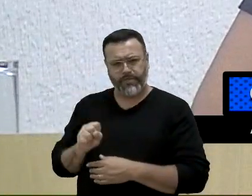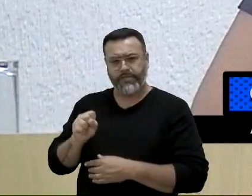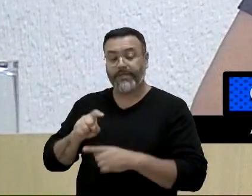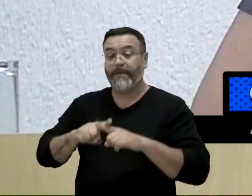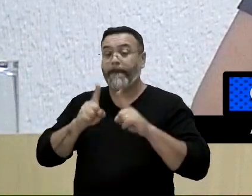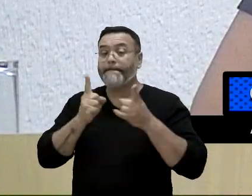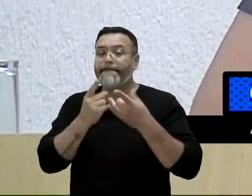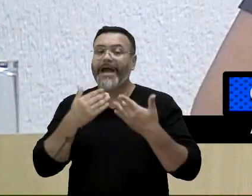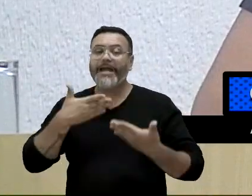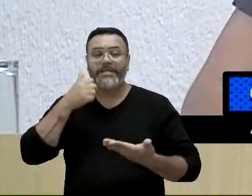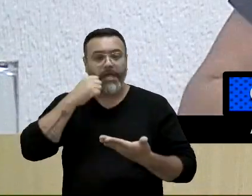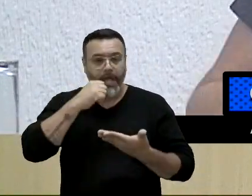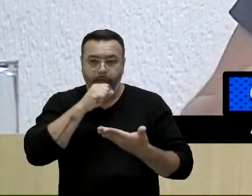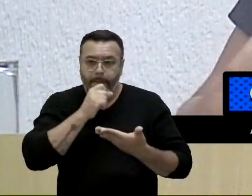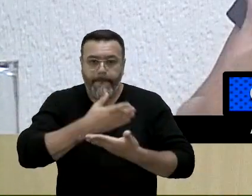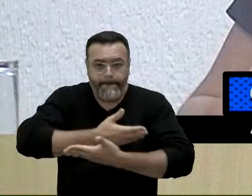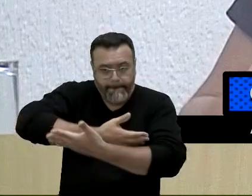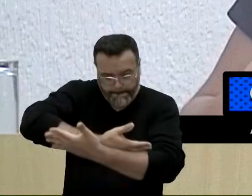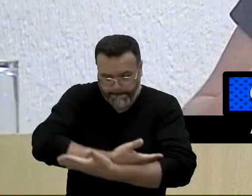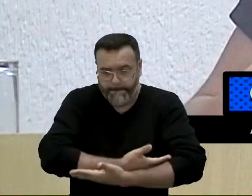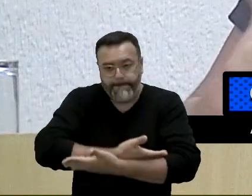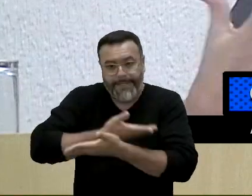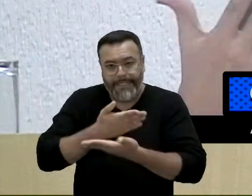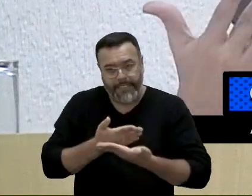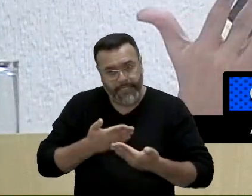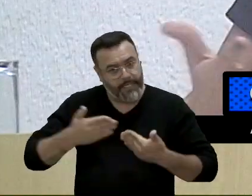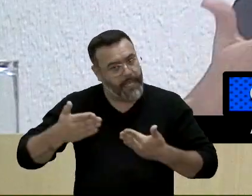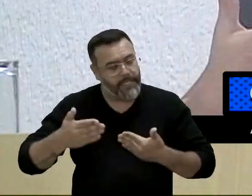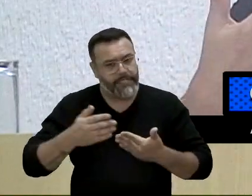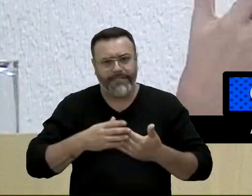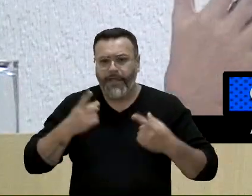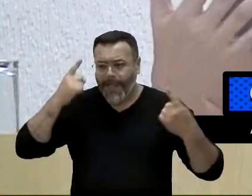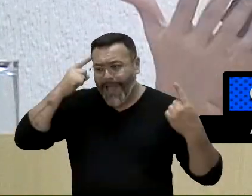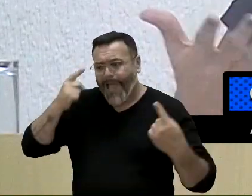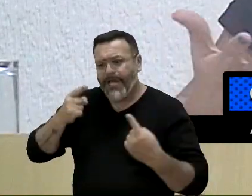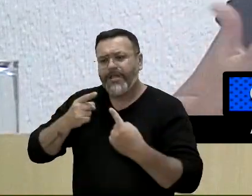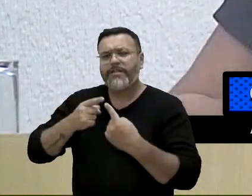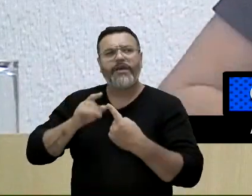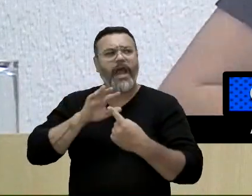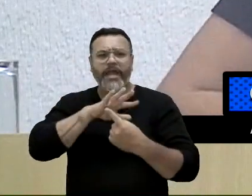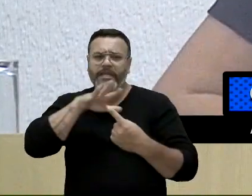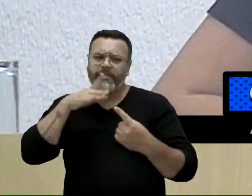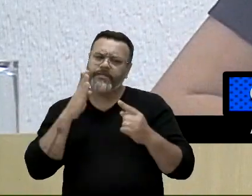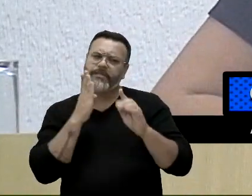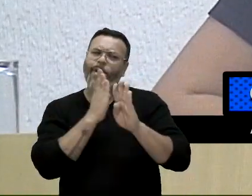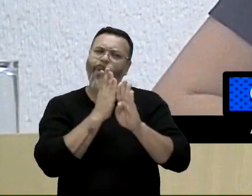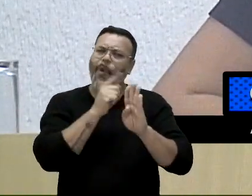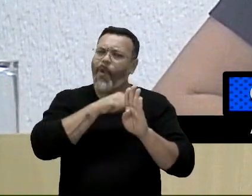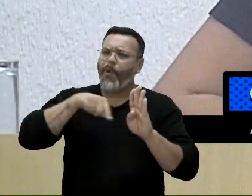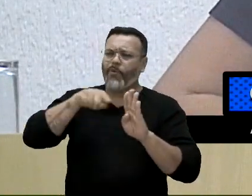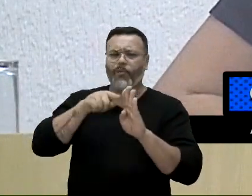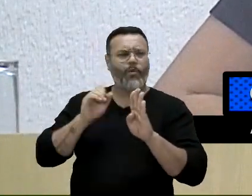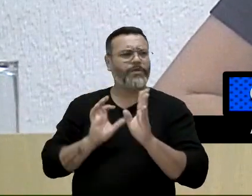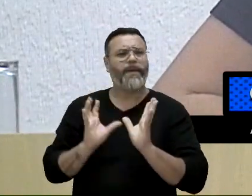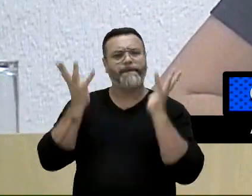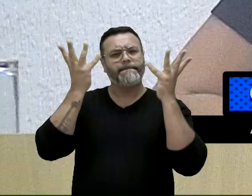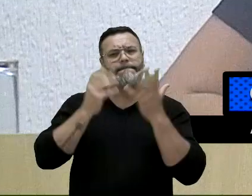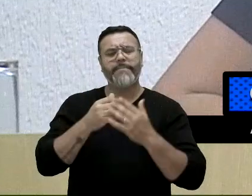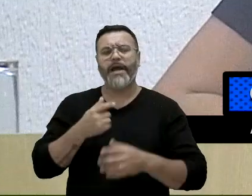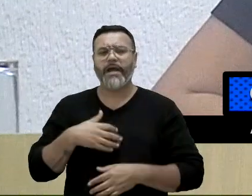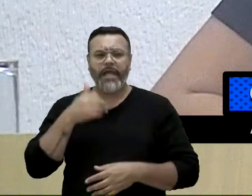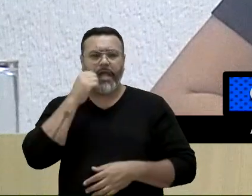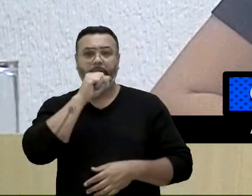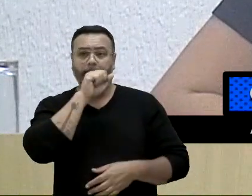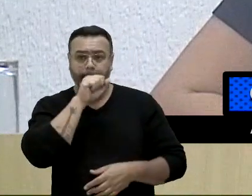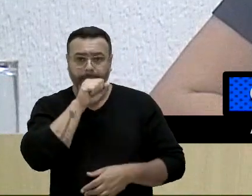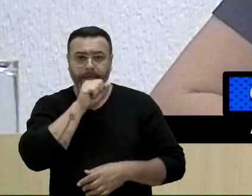bastante desafiadora, e quando a gente encontra campanhas e mães e uma sociedade toda trabalhando junto pelas